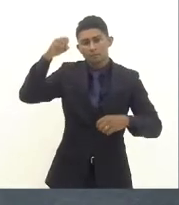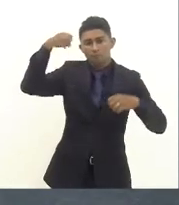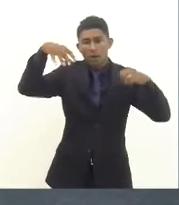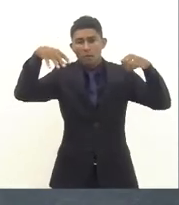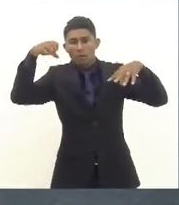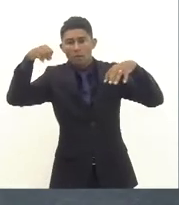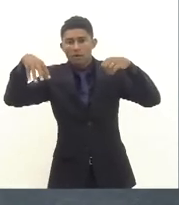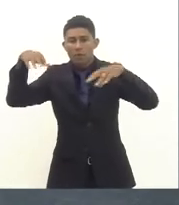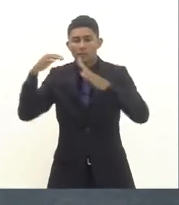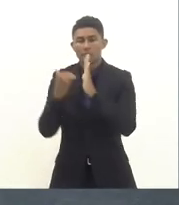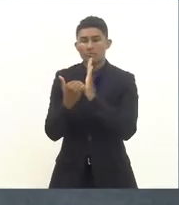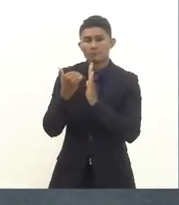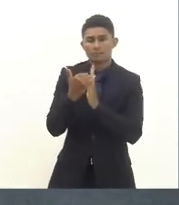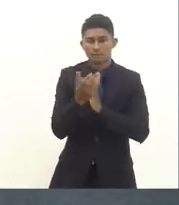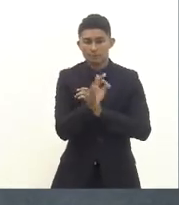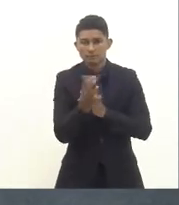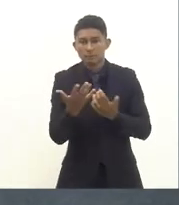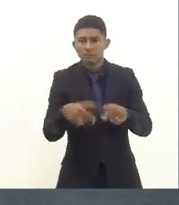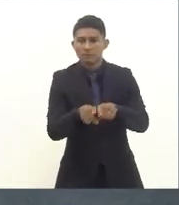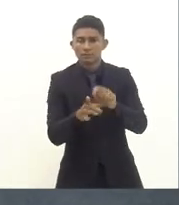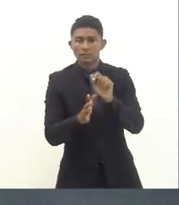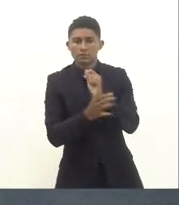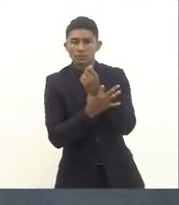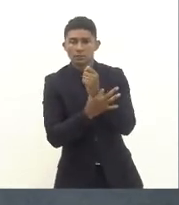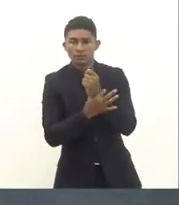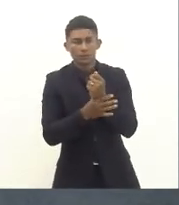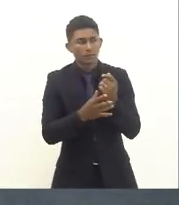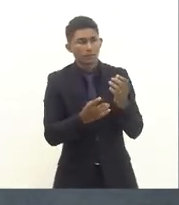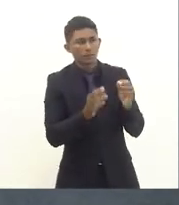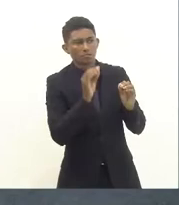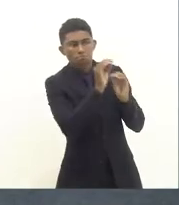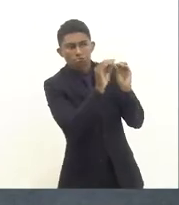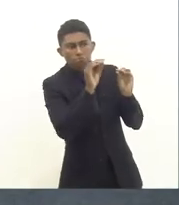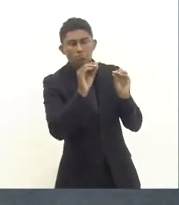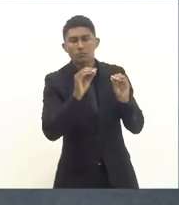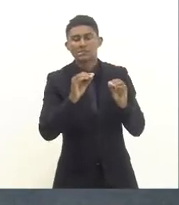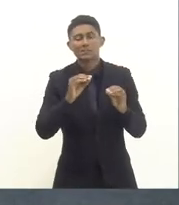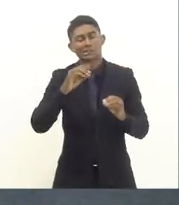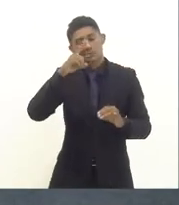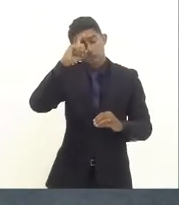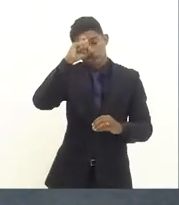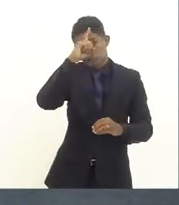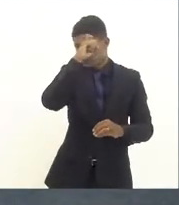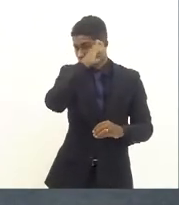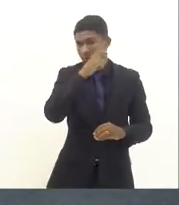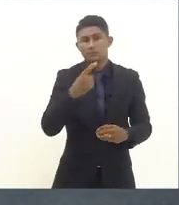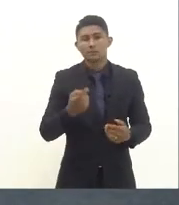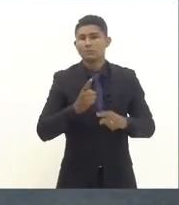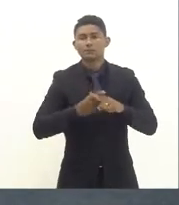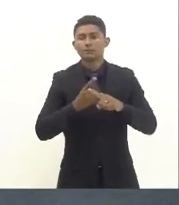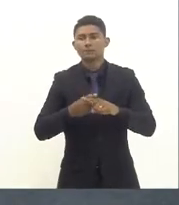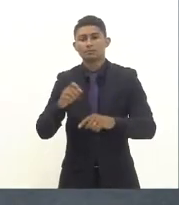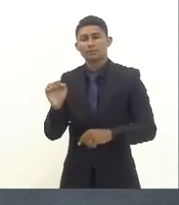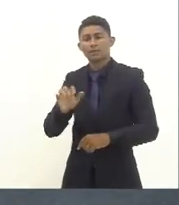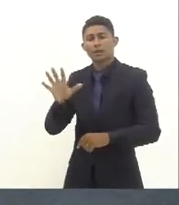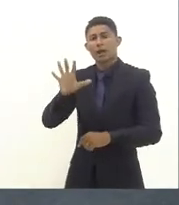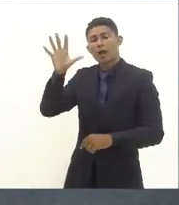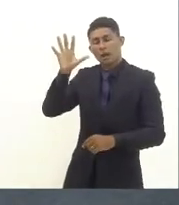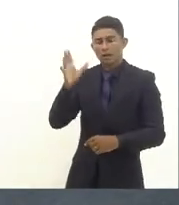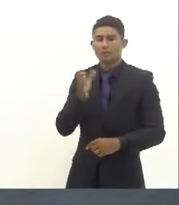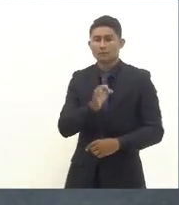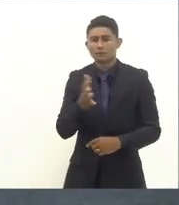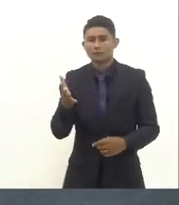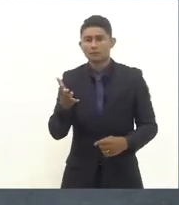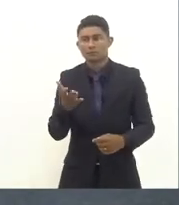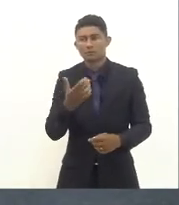por segurança também e é o maior sufoco maior perrengue e uma fortuna para você aumentar a carga